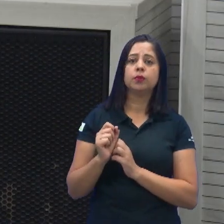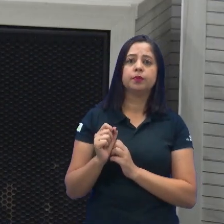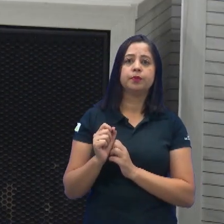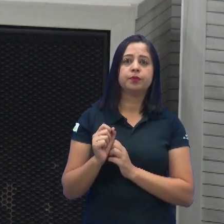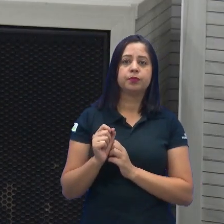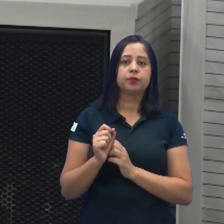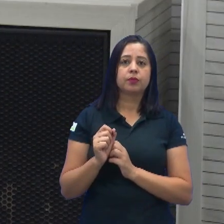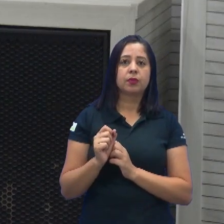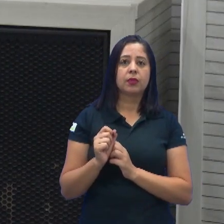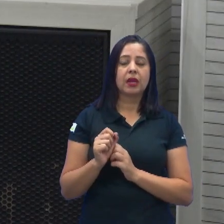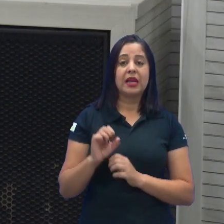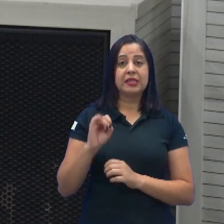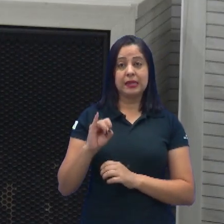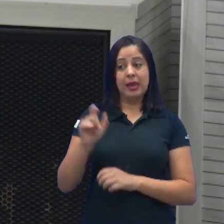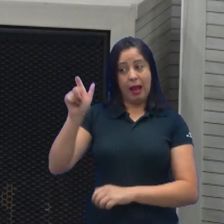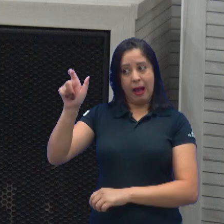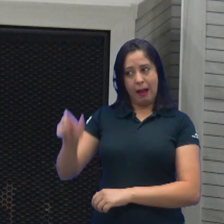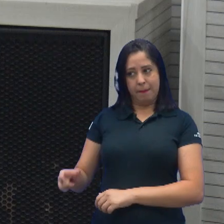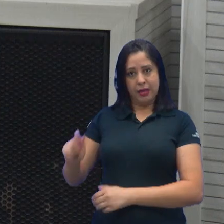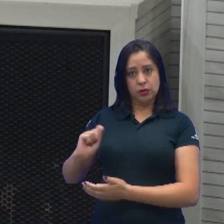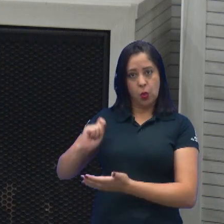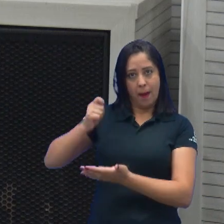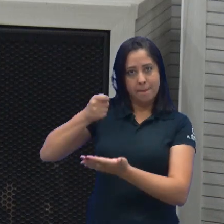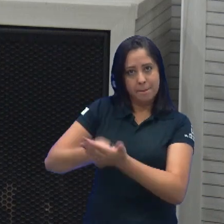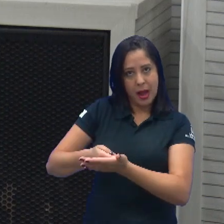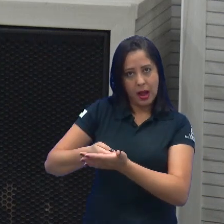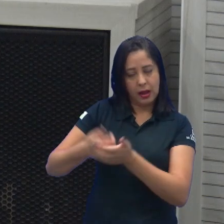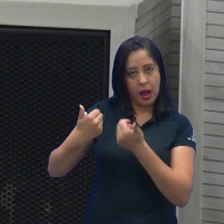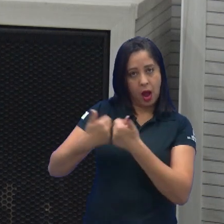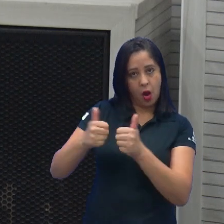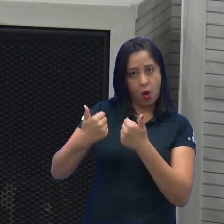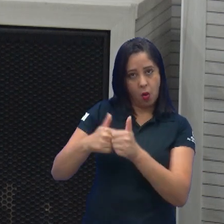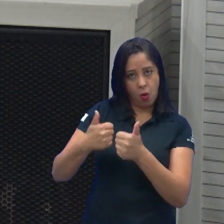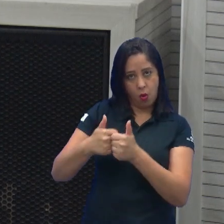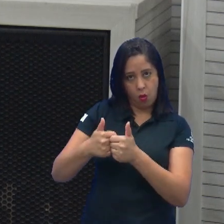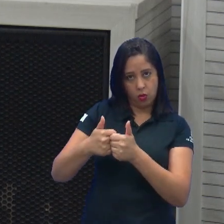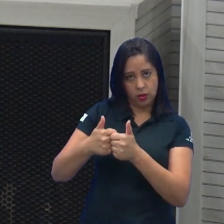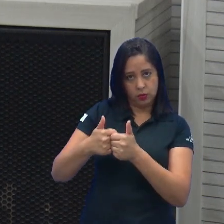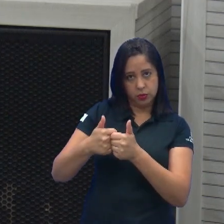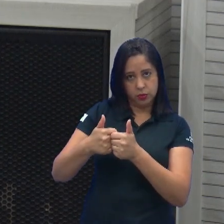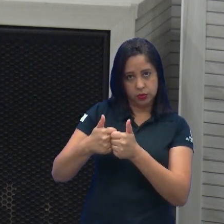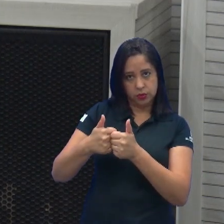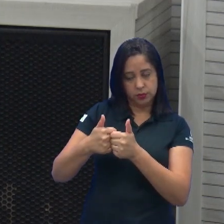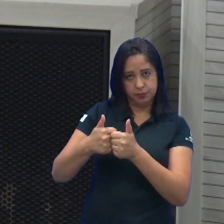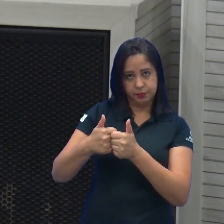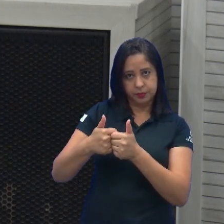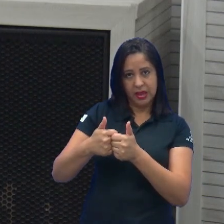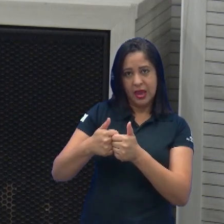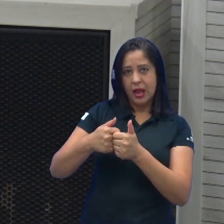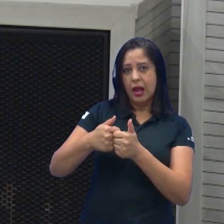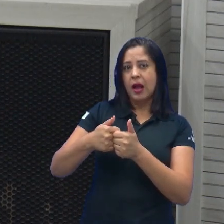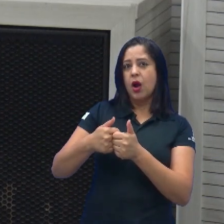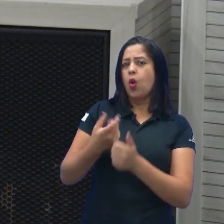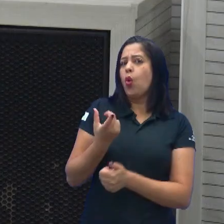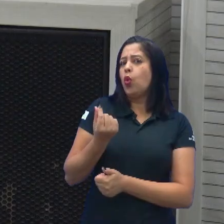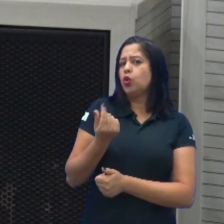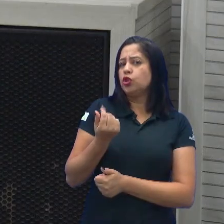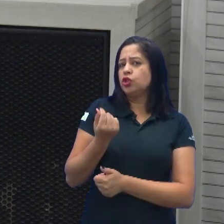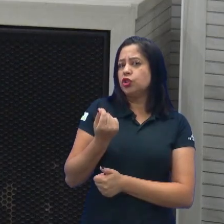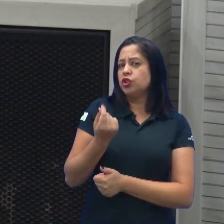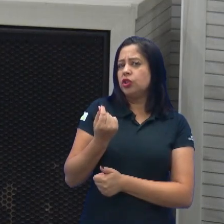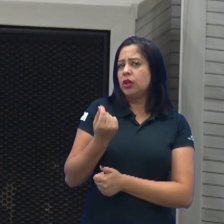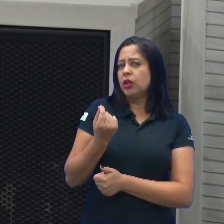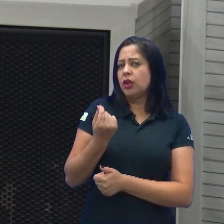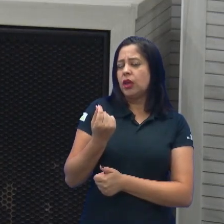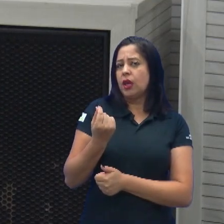usuário paga pelo transporte naquele ônibus que está sendo alugado pelo município, o dinheiro está indo para o consórcio ou